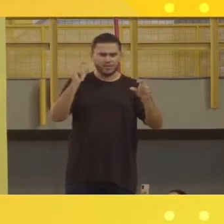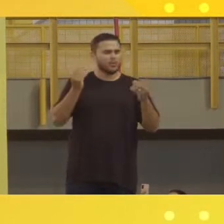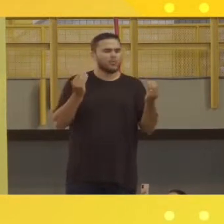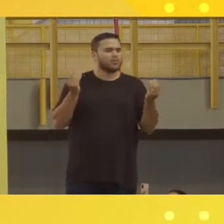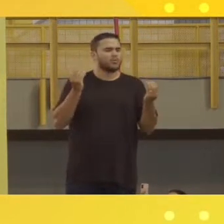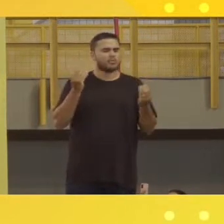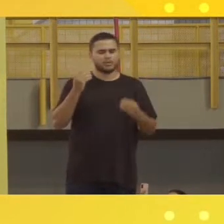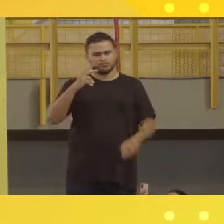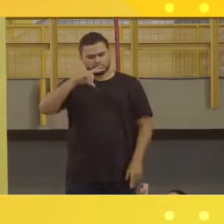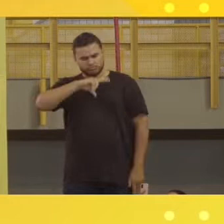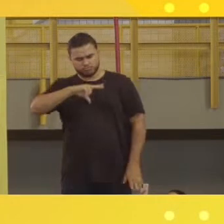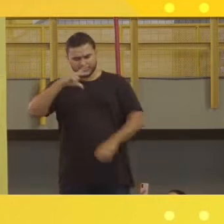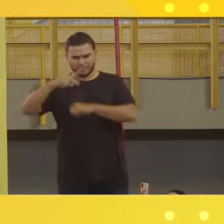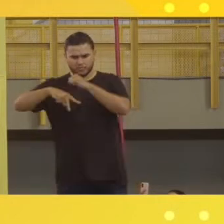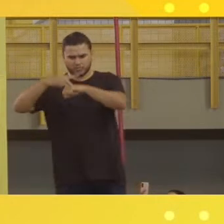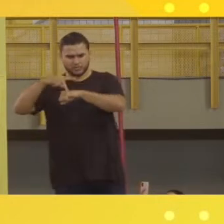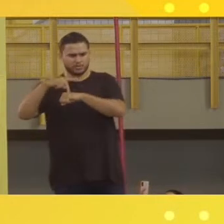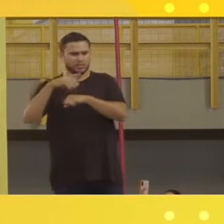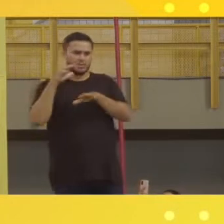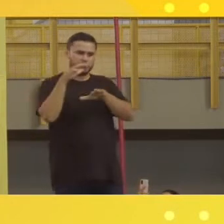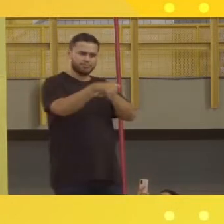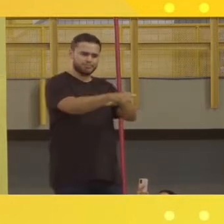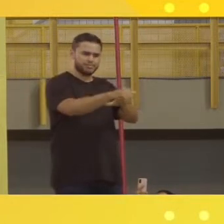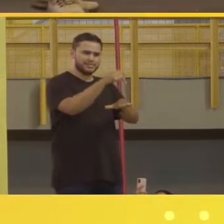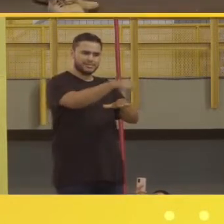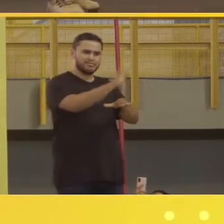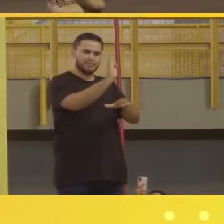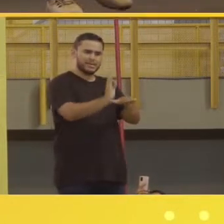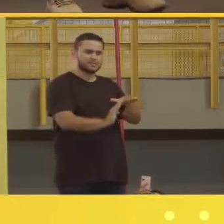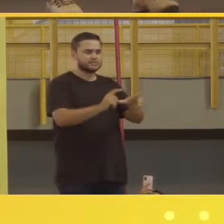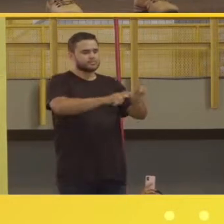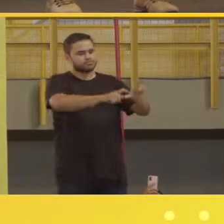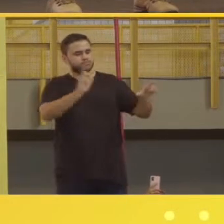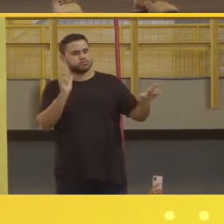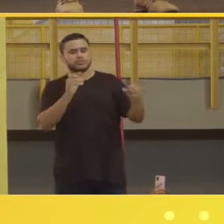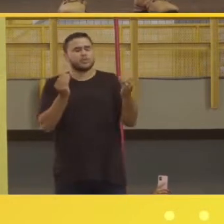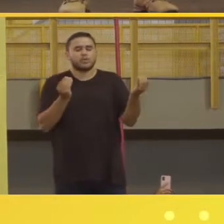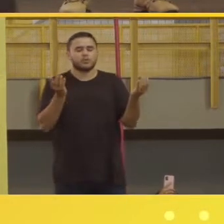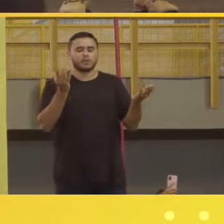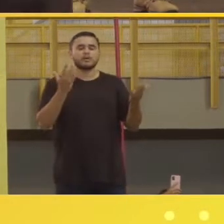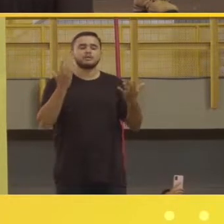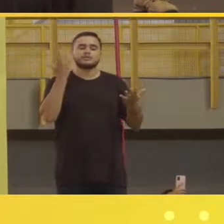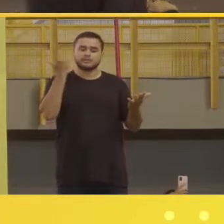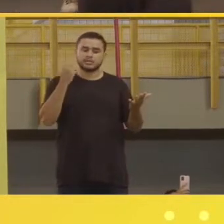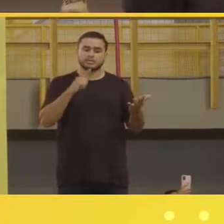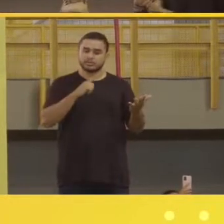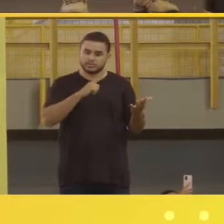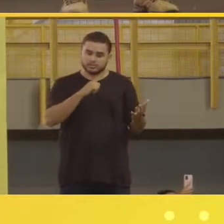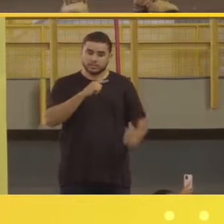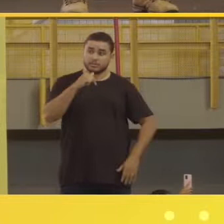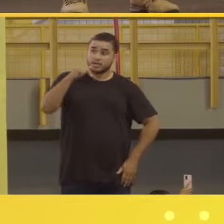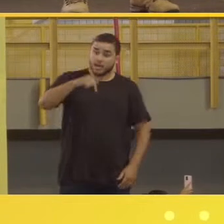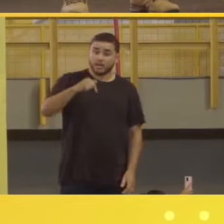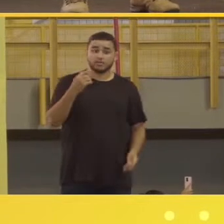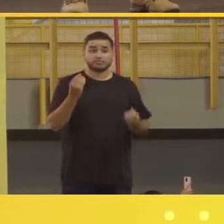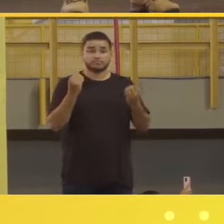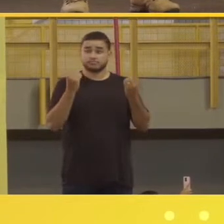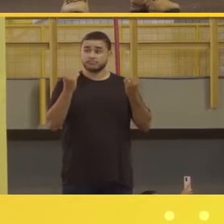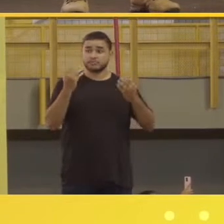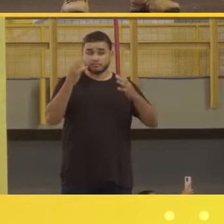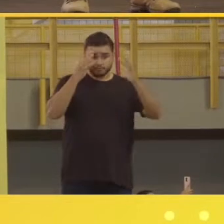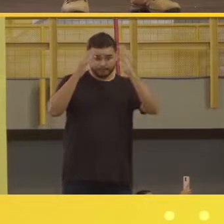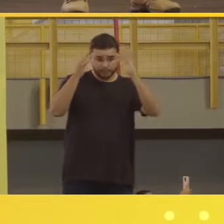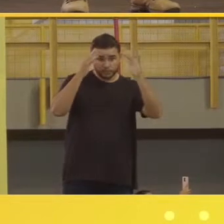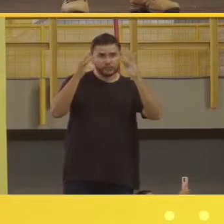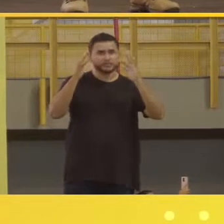compreender como os elementos filosóficos e sociológicos podem ser utilizados dentro desse entendimento. É sempre